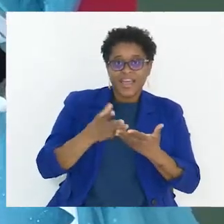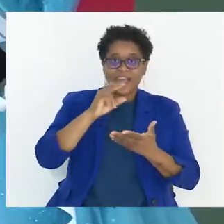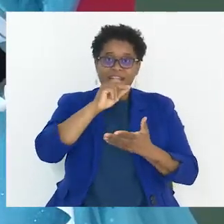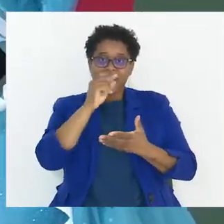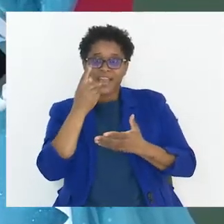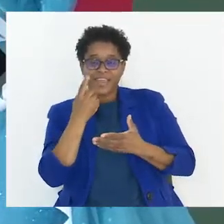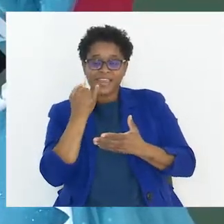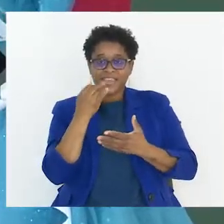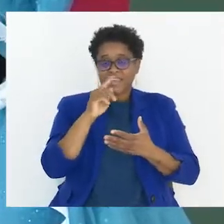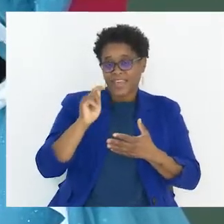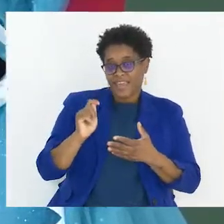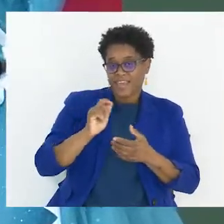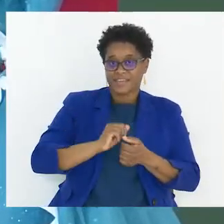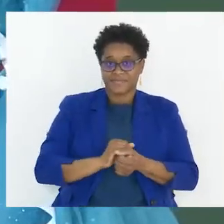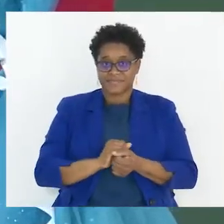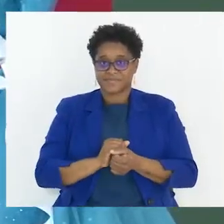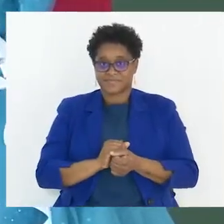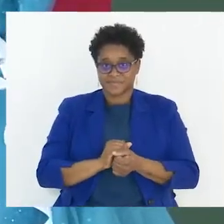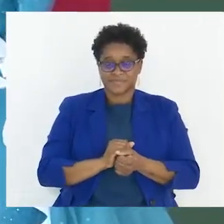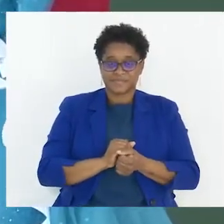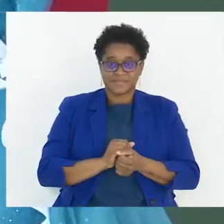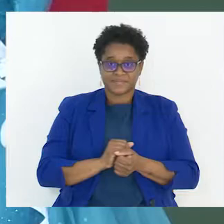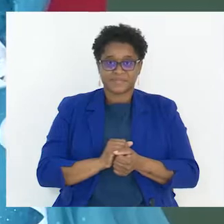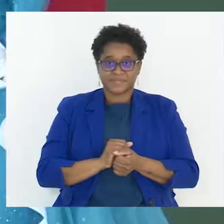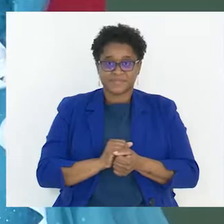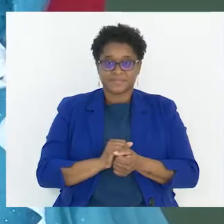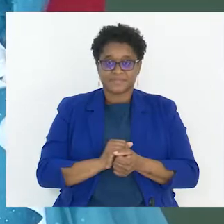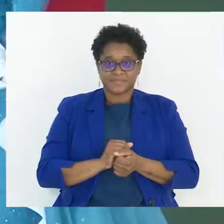Oh yeah!